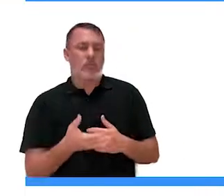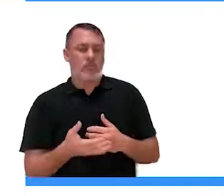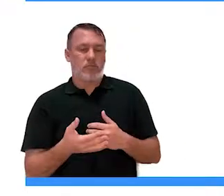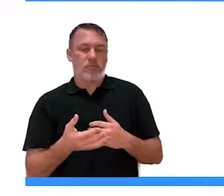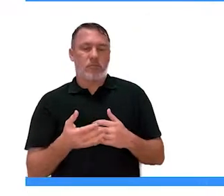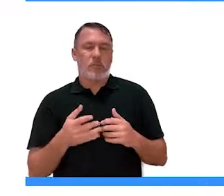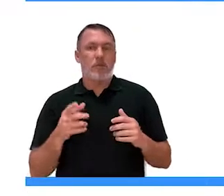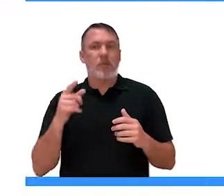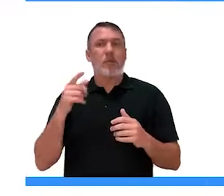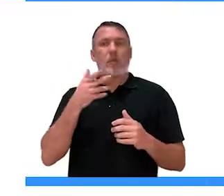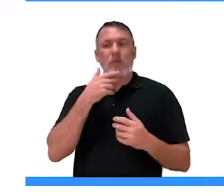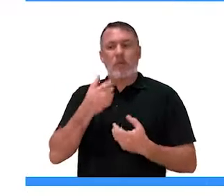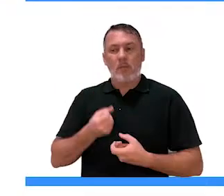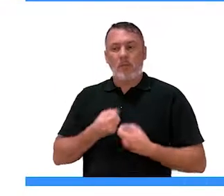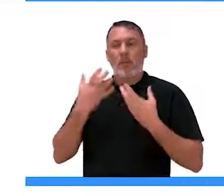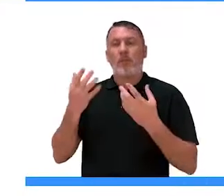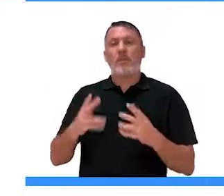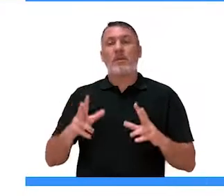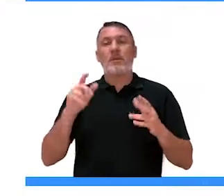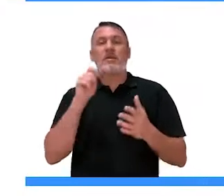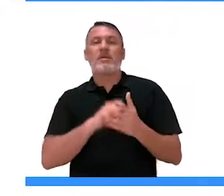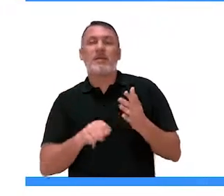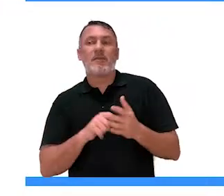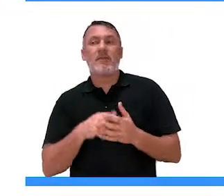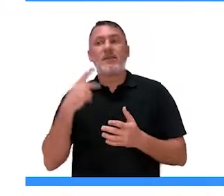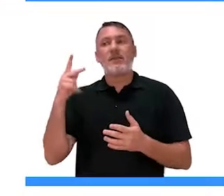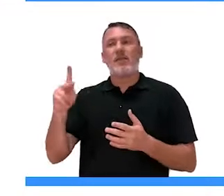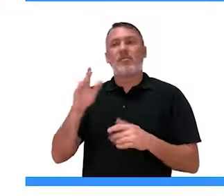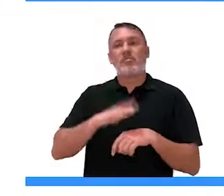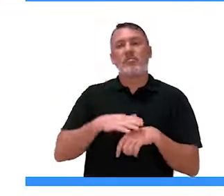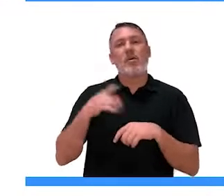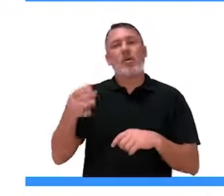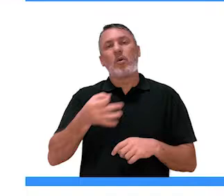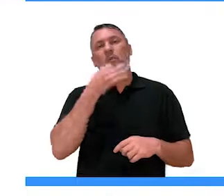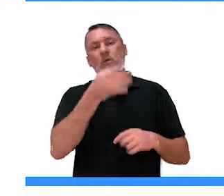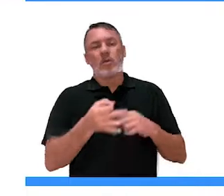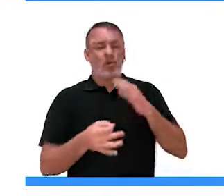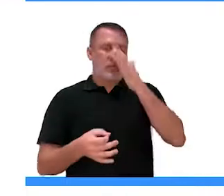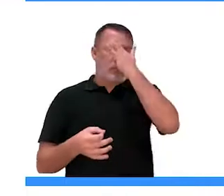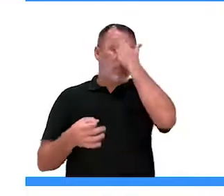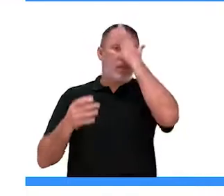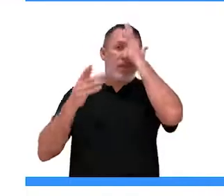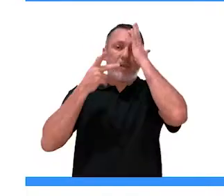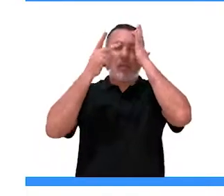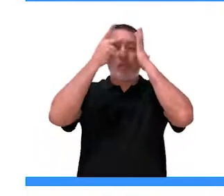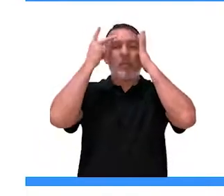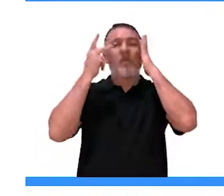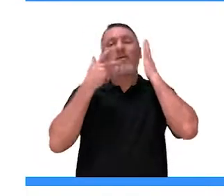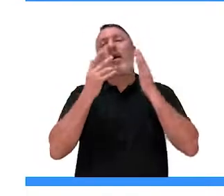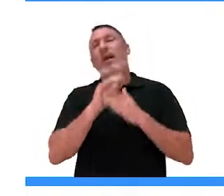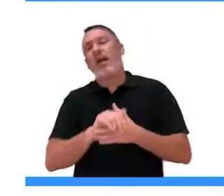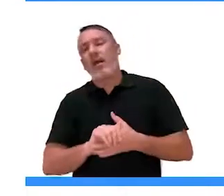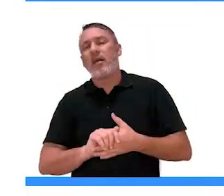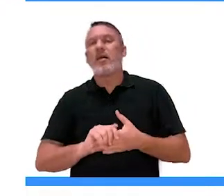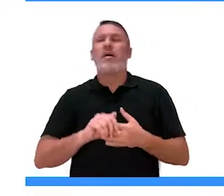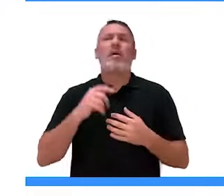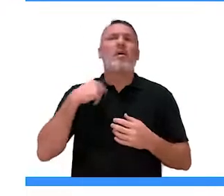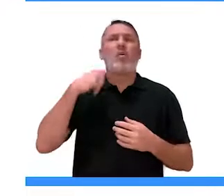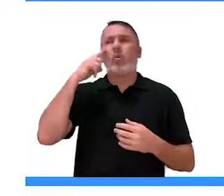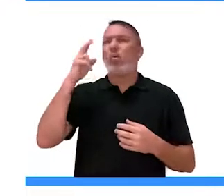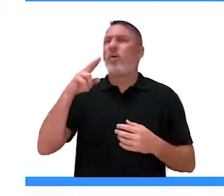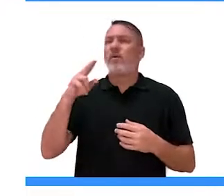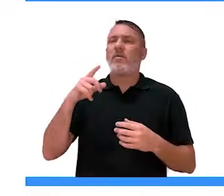ali, onde o próprio autor fala sobre o texto em que ele escreveu, um poema. Aí o aluno fala, professor, eu nunca vi, vamos embora